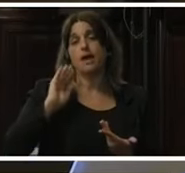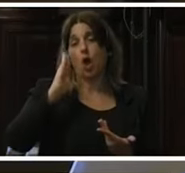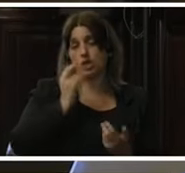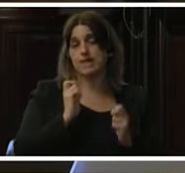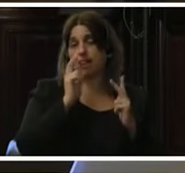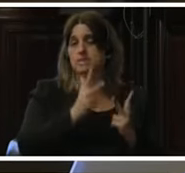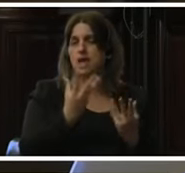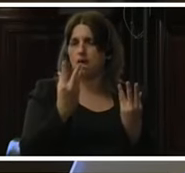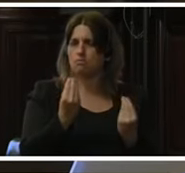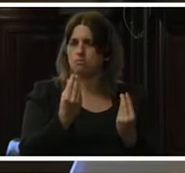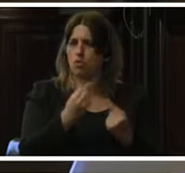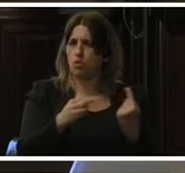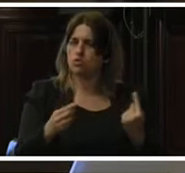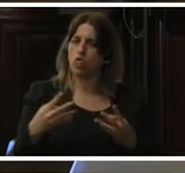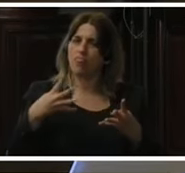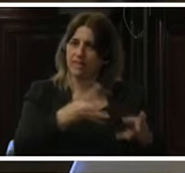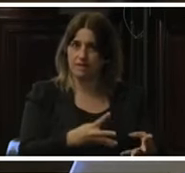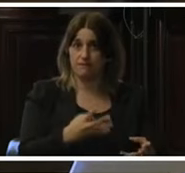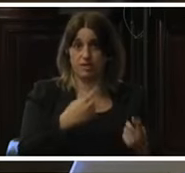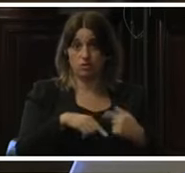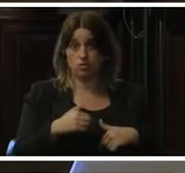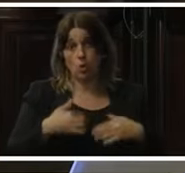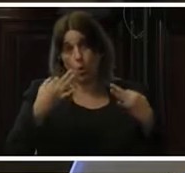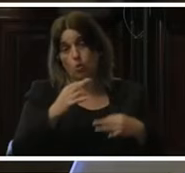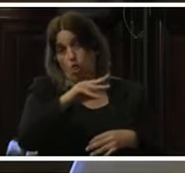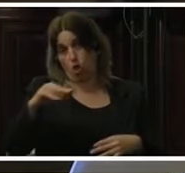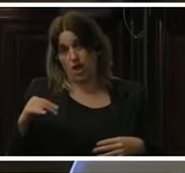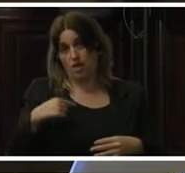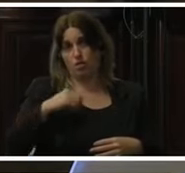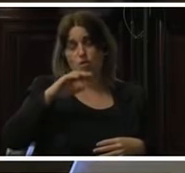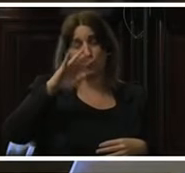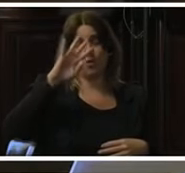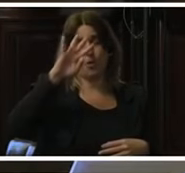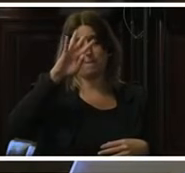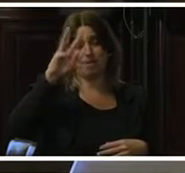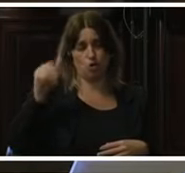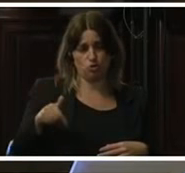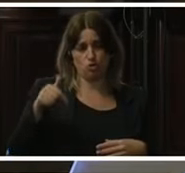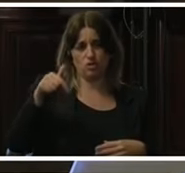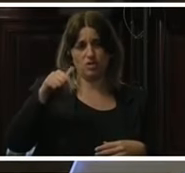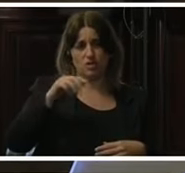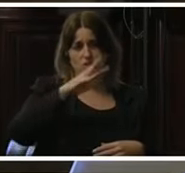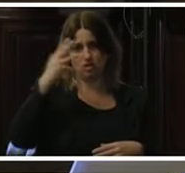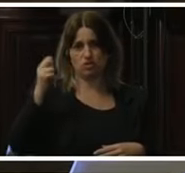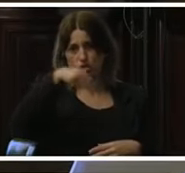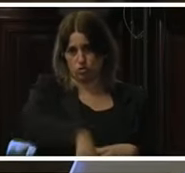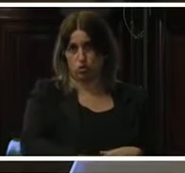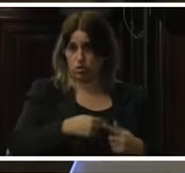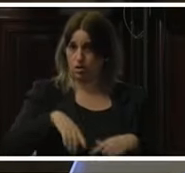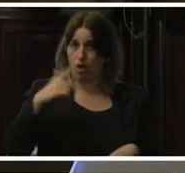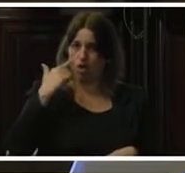a serem superados ou de dourados no mato grosso do sul então conheço a há as dificuldades da